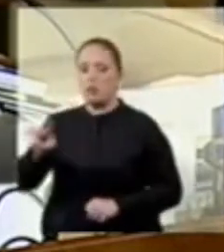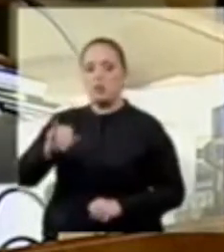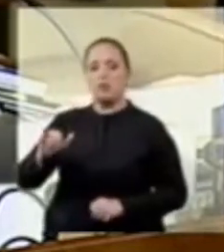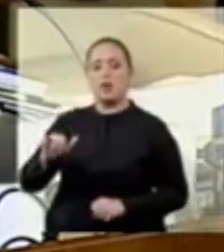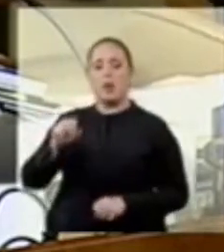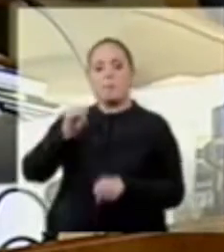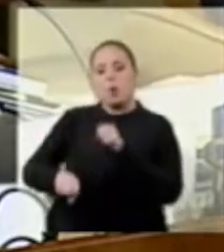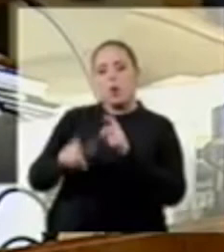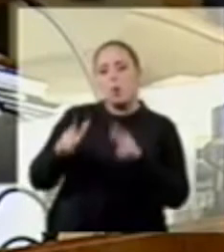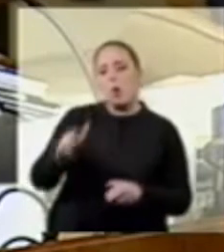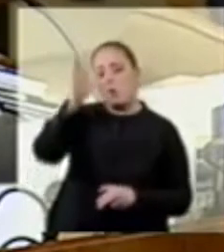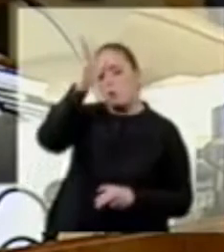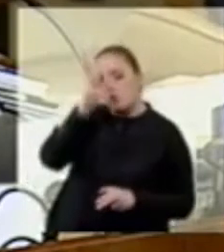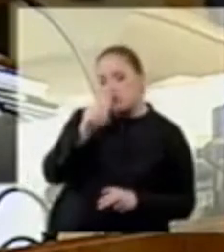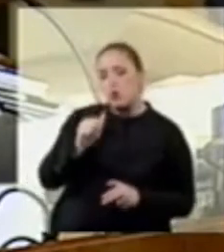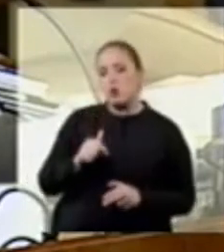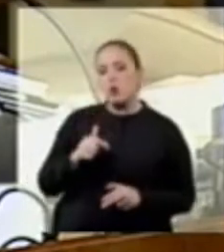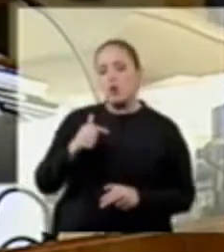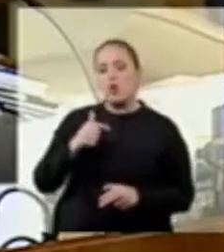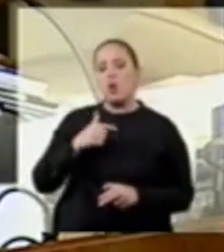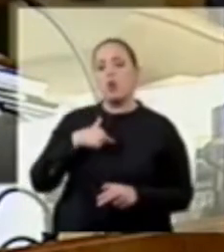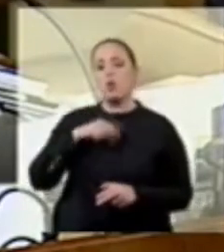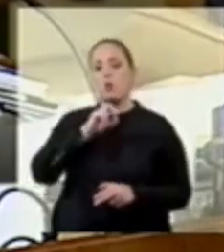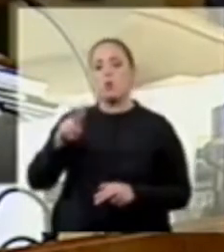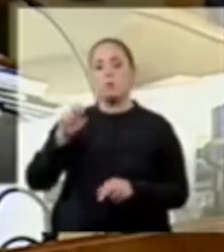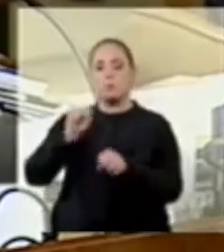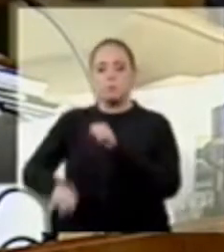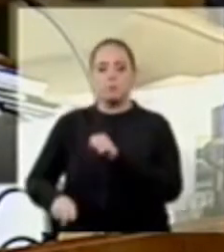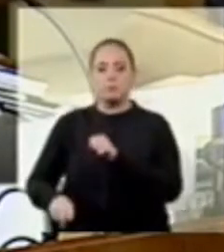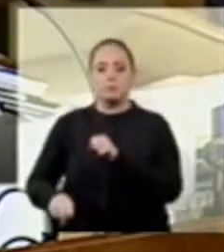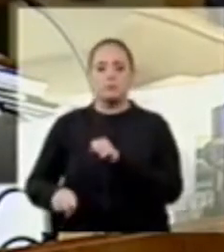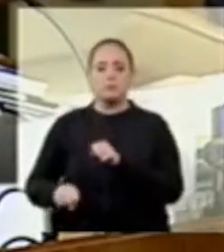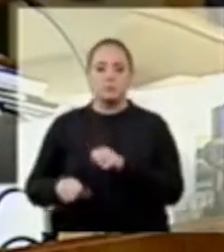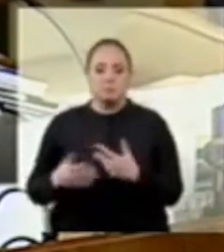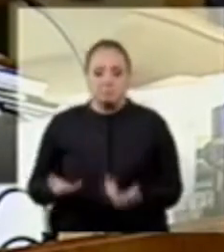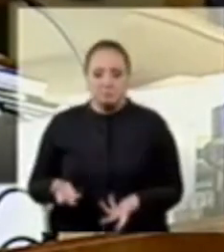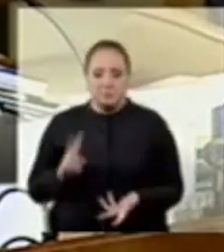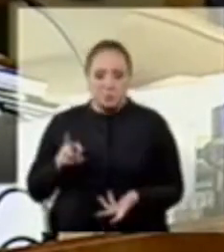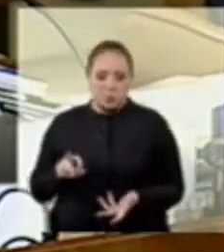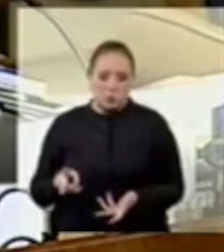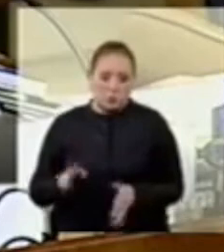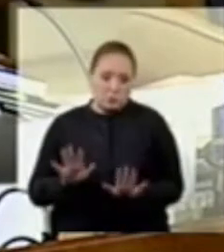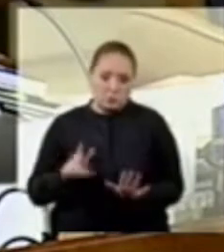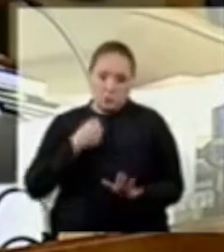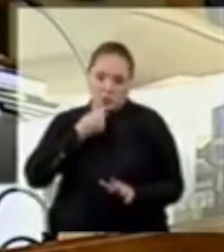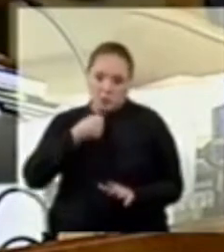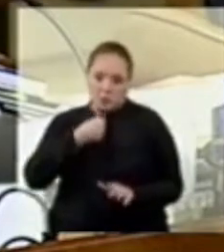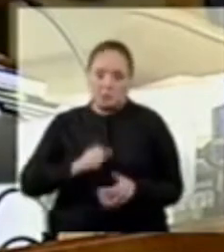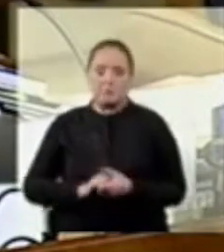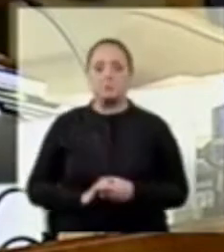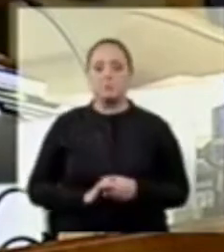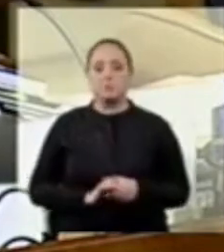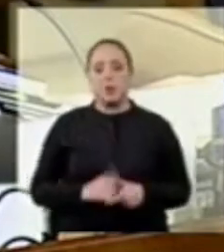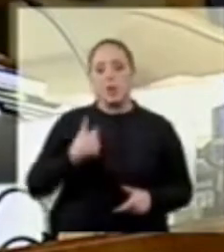a um frango eu vou cortar o seu pescoço e prossegue o pai da moça da vítima eu